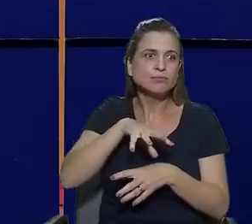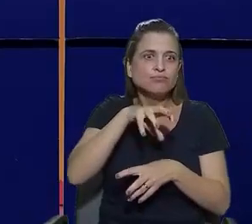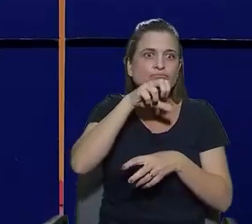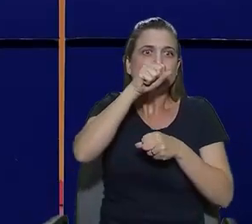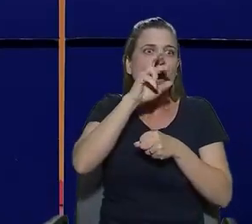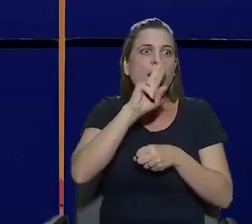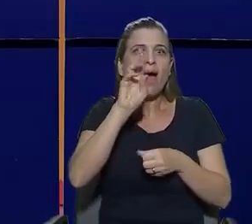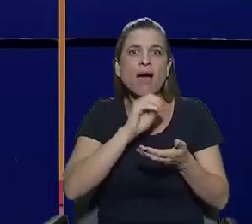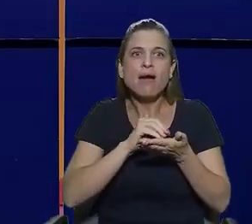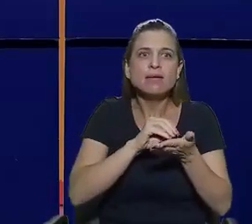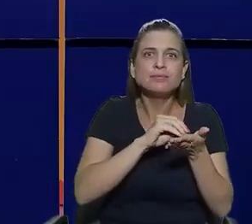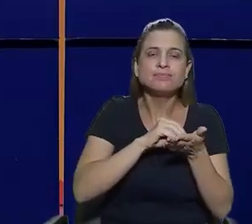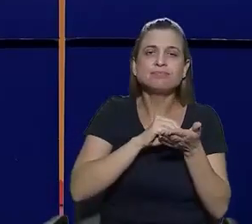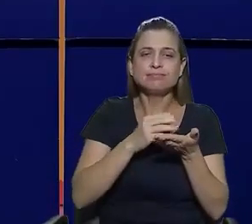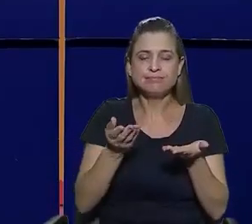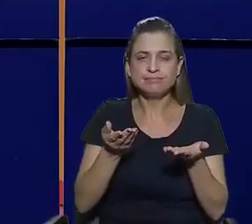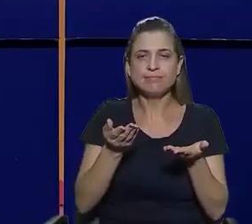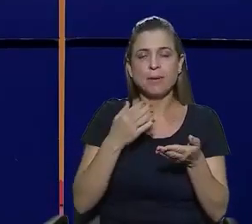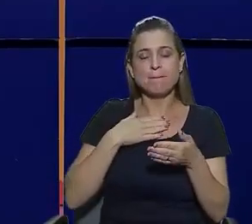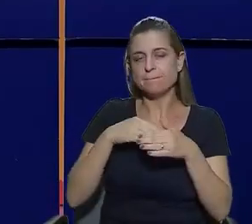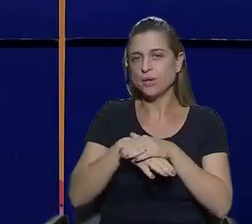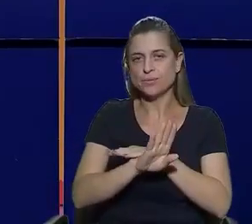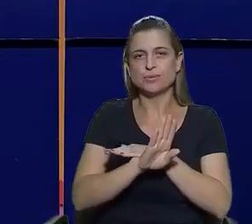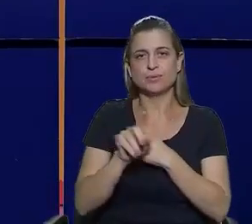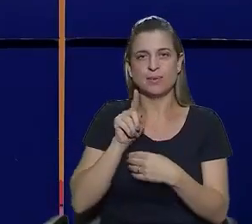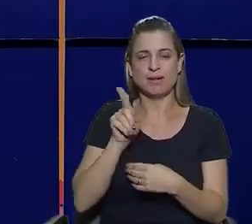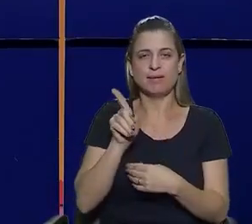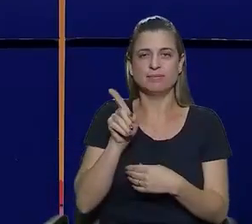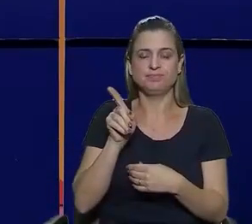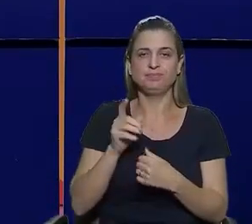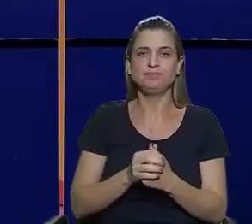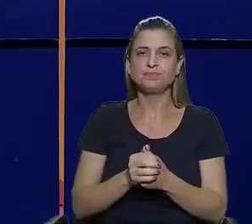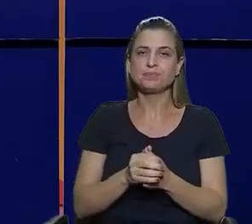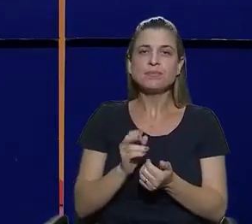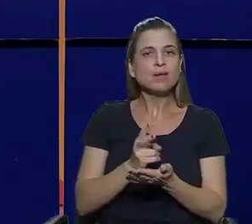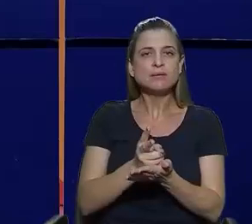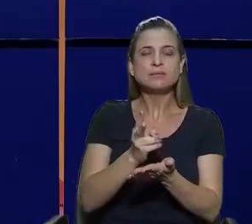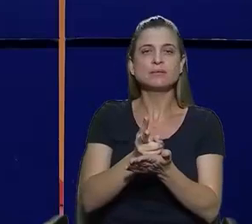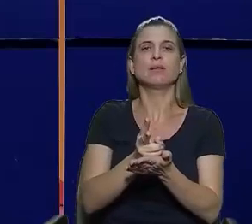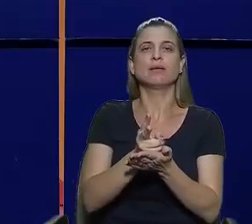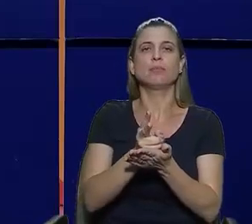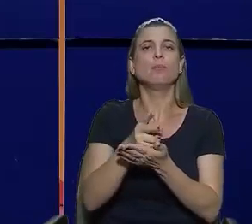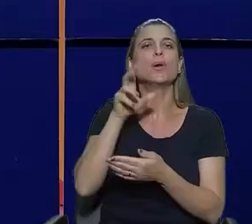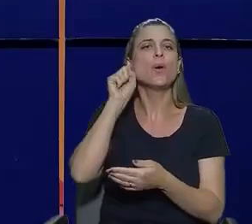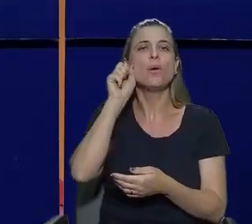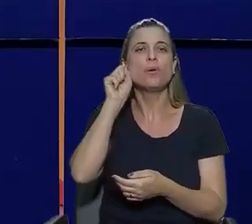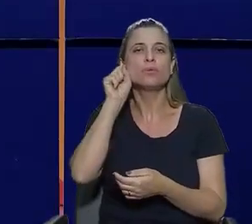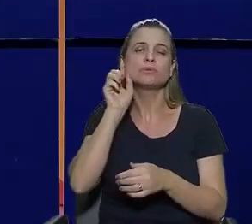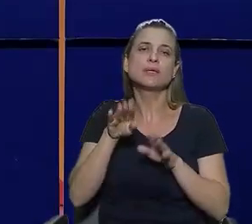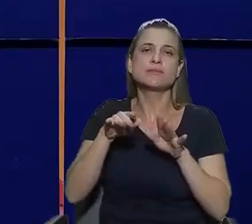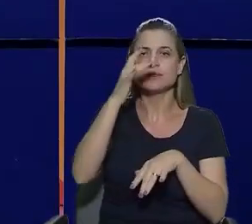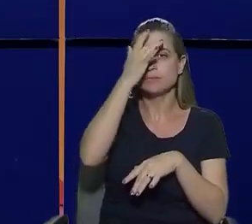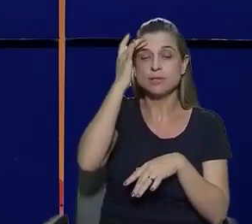o ar, né? Úmido que eu estou acostumada. Então, e é algo que eu ouço sempre de quem nunca foi ao Amazonas, e